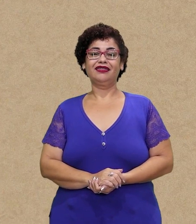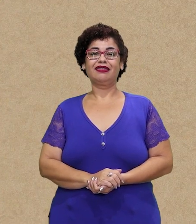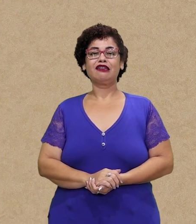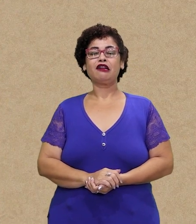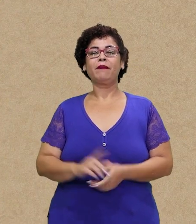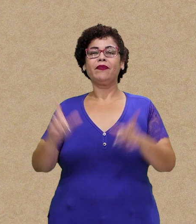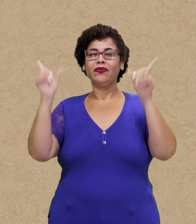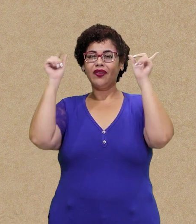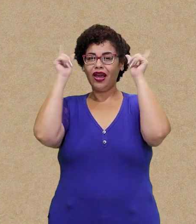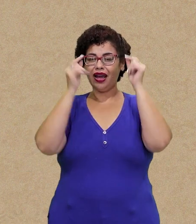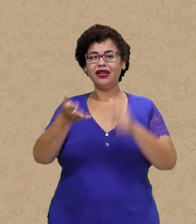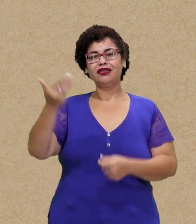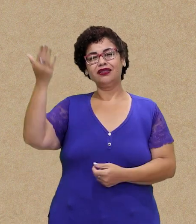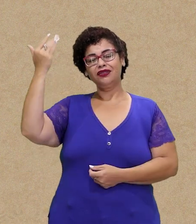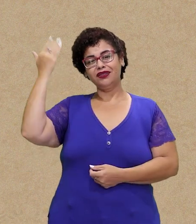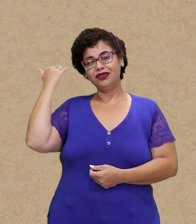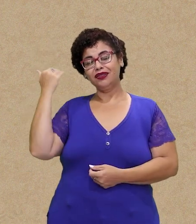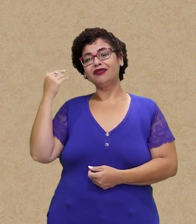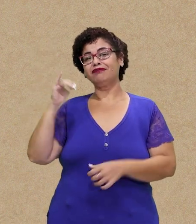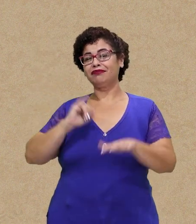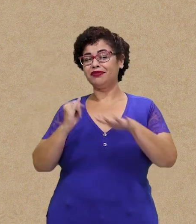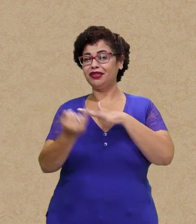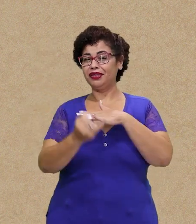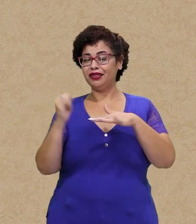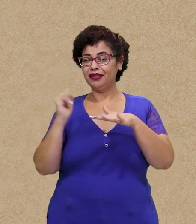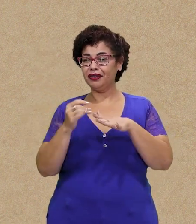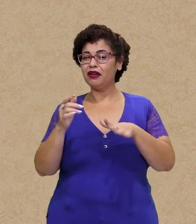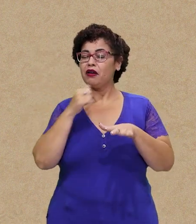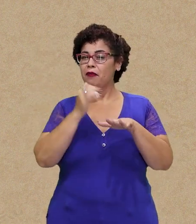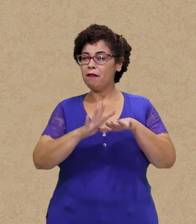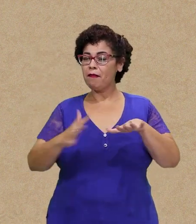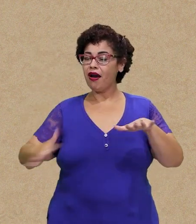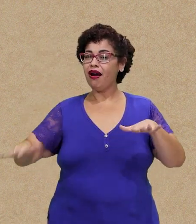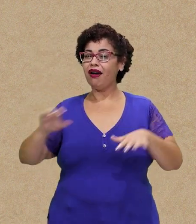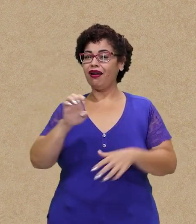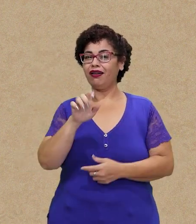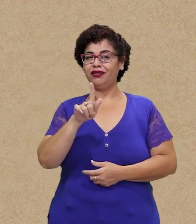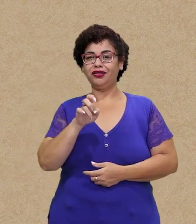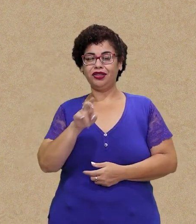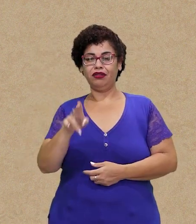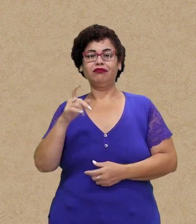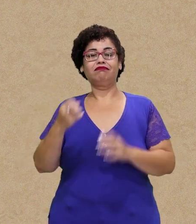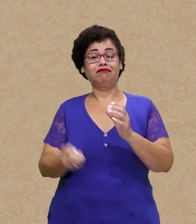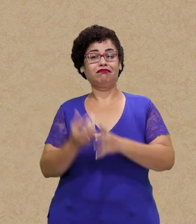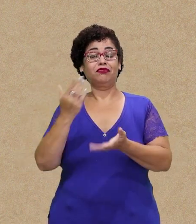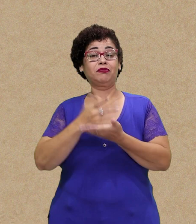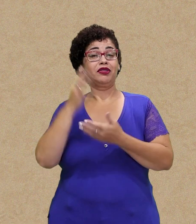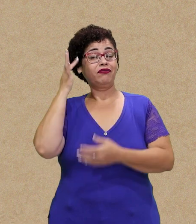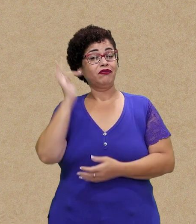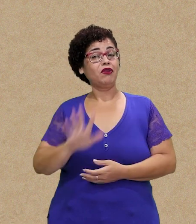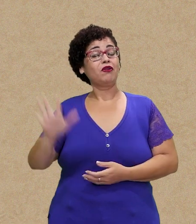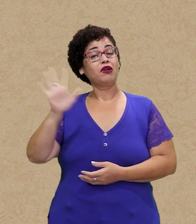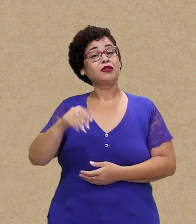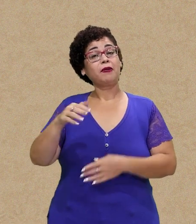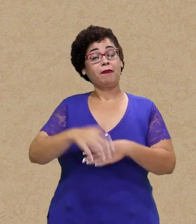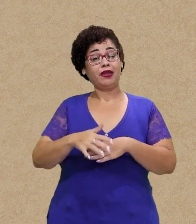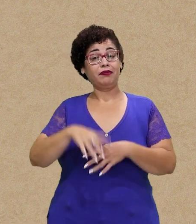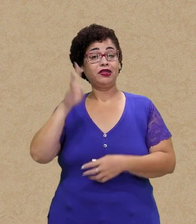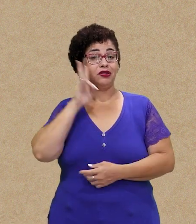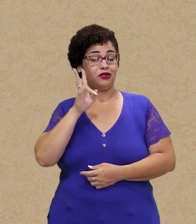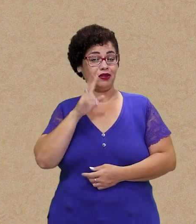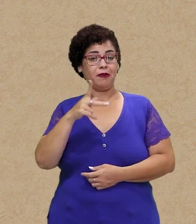Na Grécia Antiga, na ilha de Samos, banhada pelo mar Egeu, nasceu um dos maiores filósofos e matemáticos da